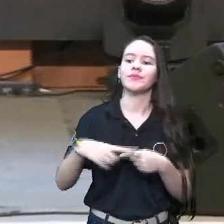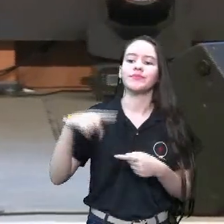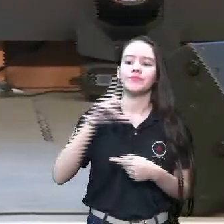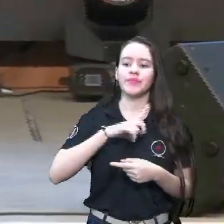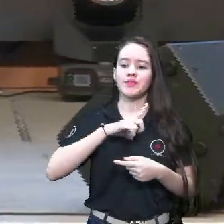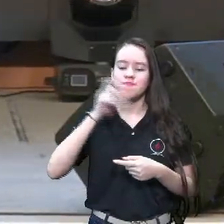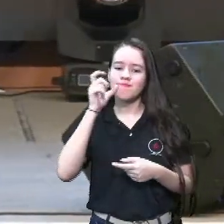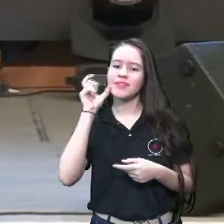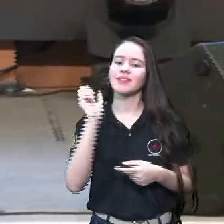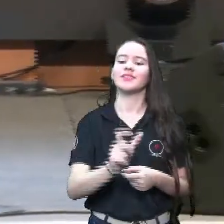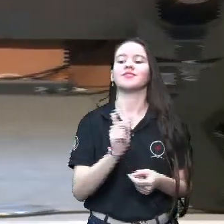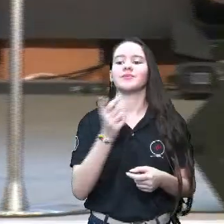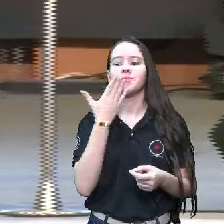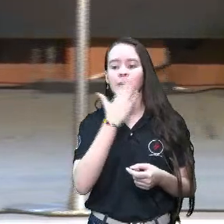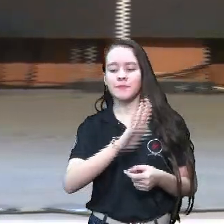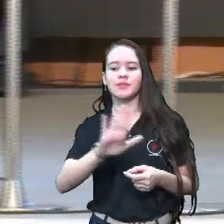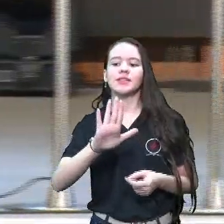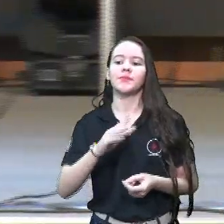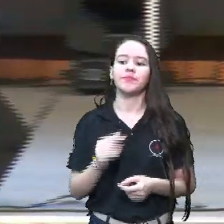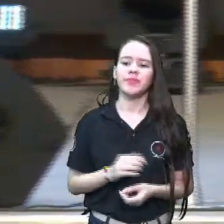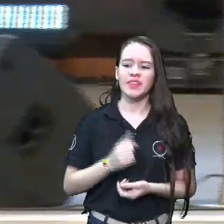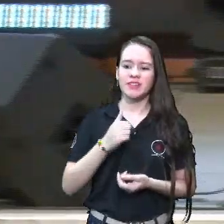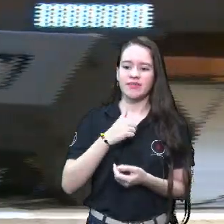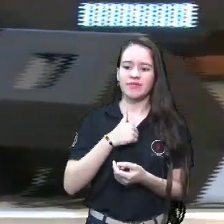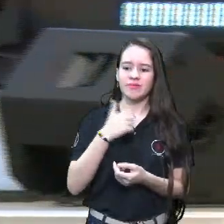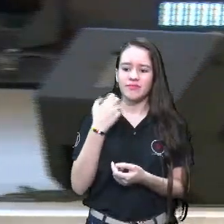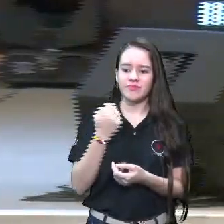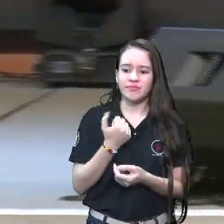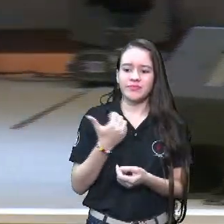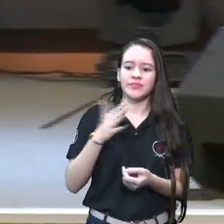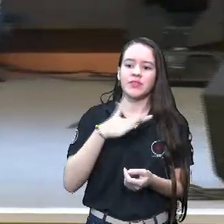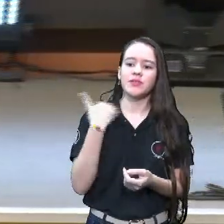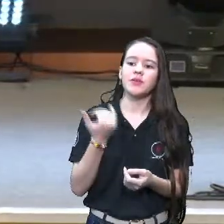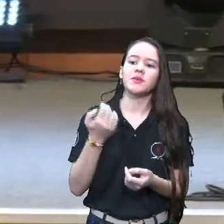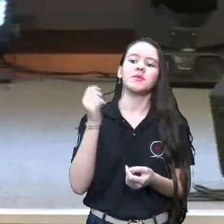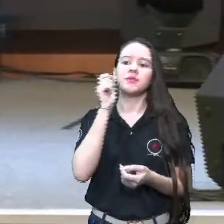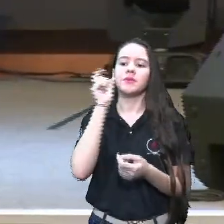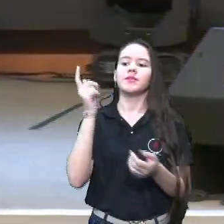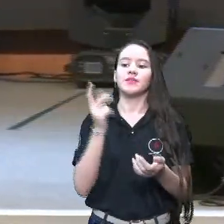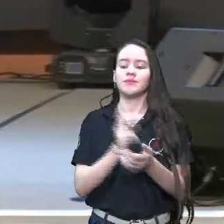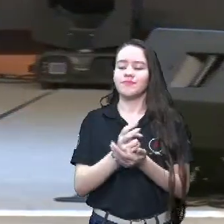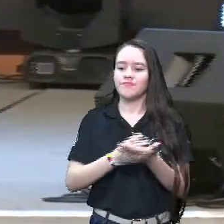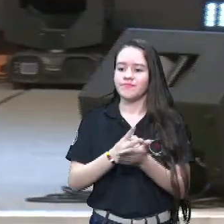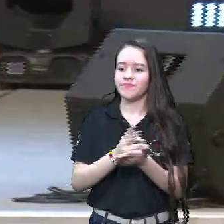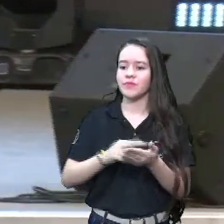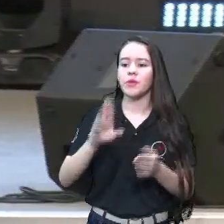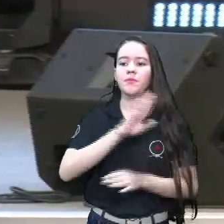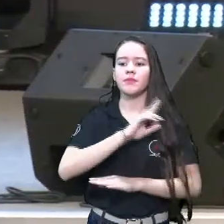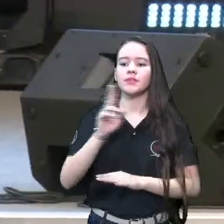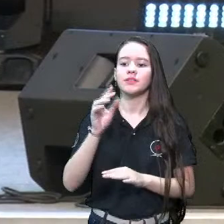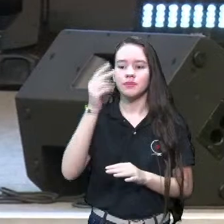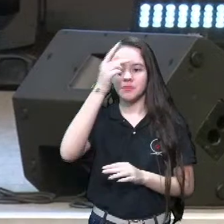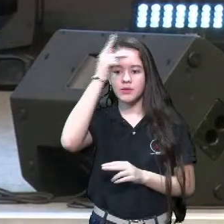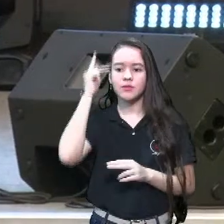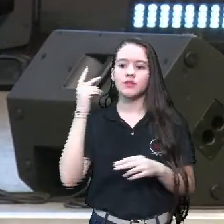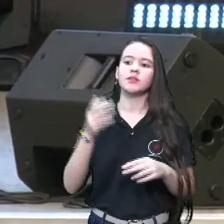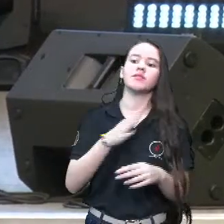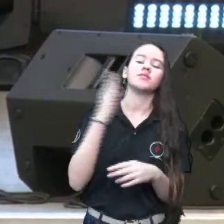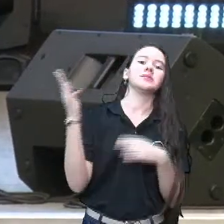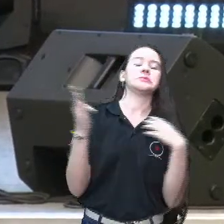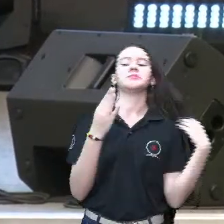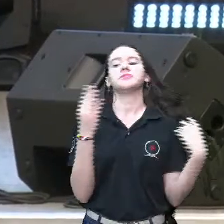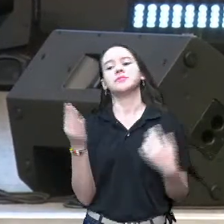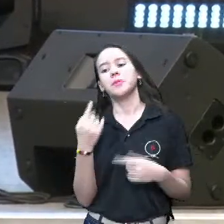palavra. Pastor, isso está me consumindo, eu penso nisso, eu fico acordado, só em falar o nome dele eu já passo mal, mas está suportando e está aqui, porque